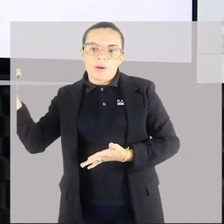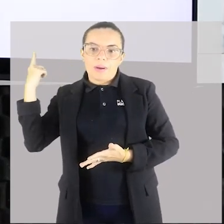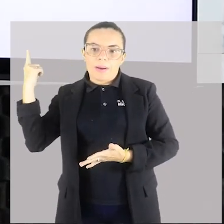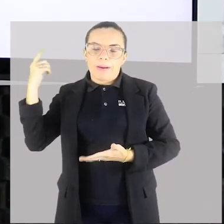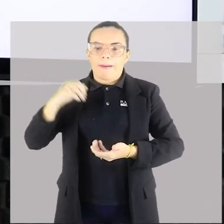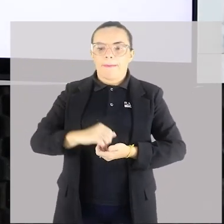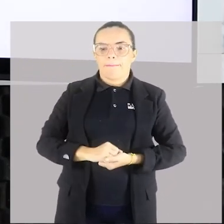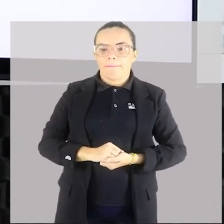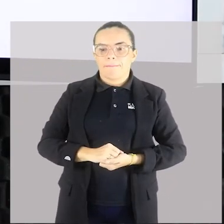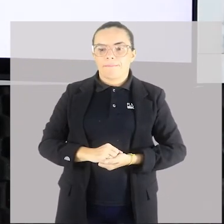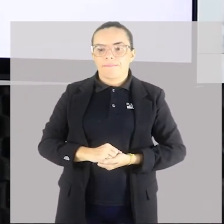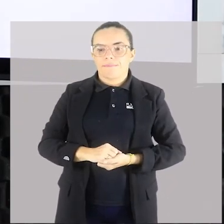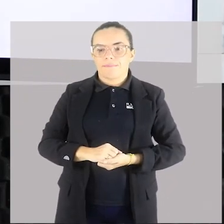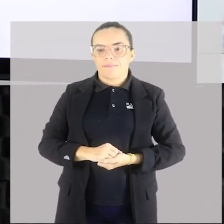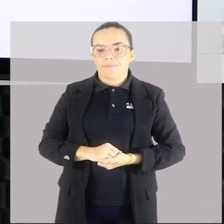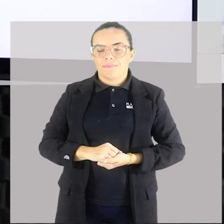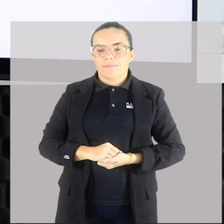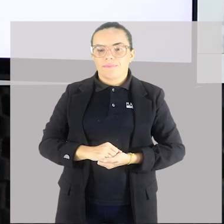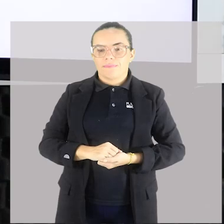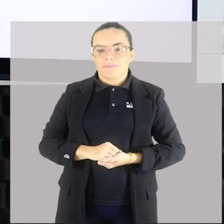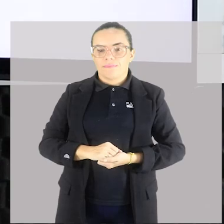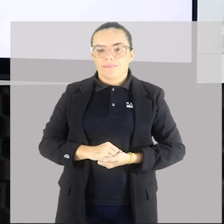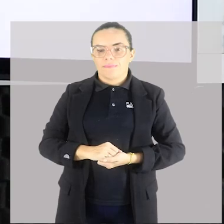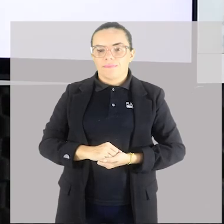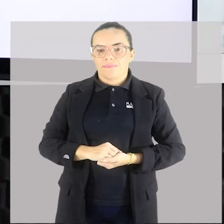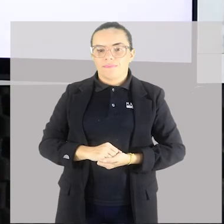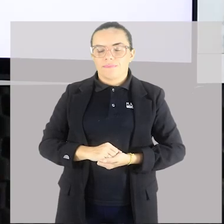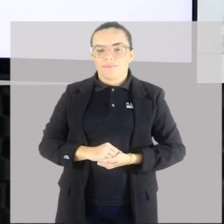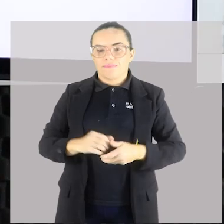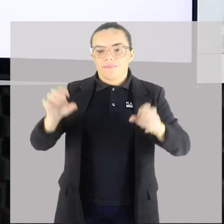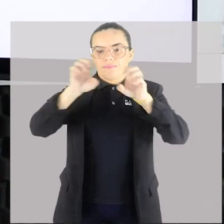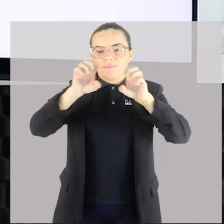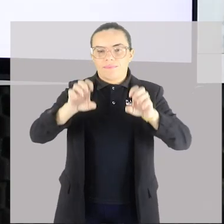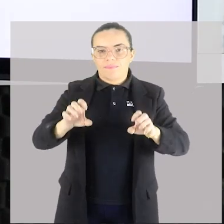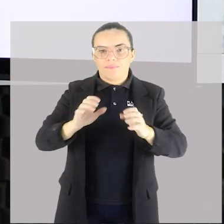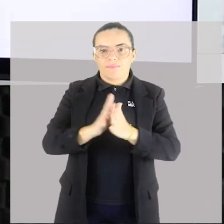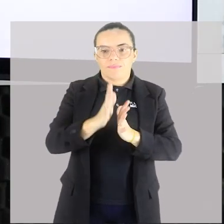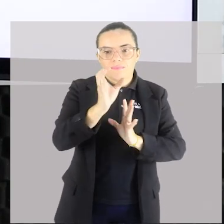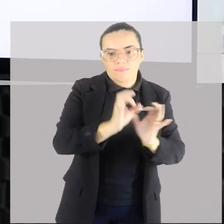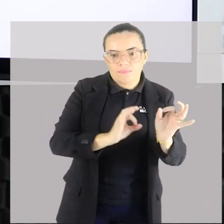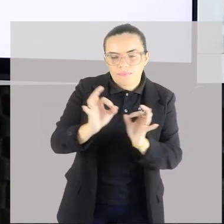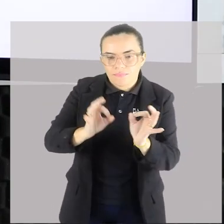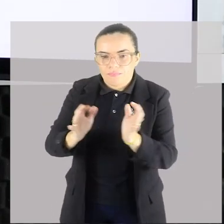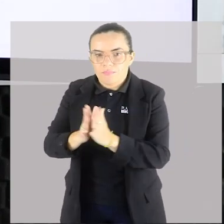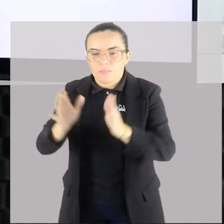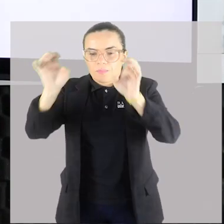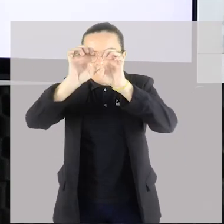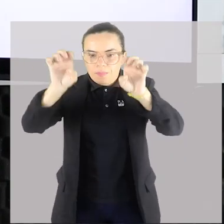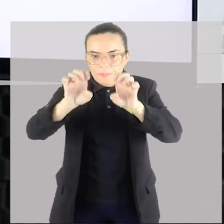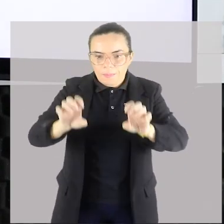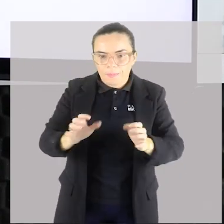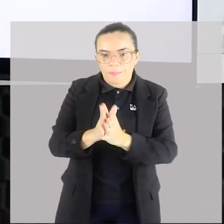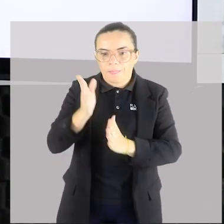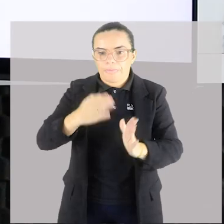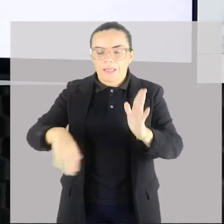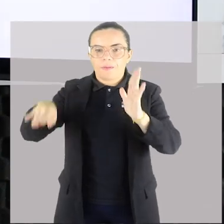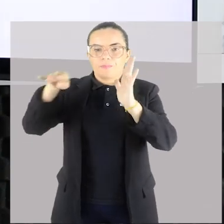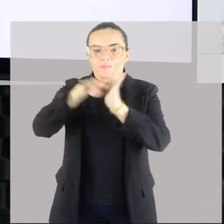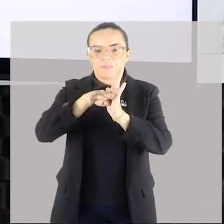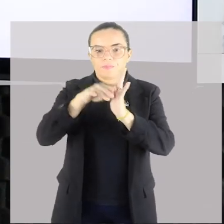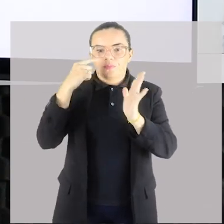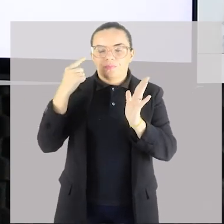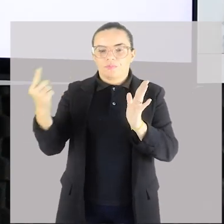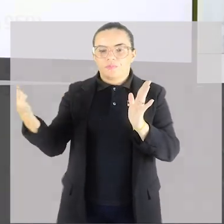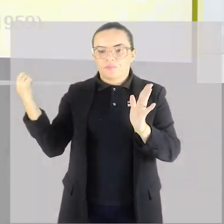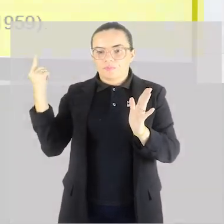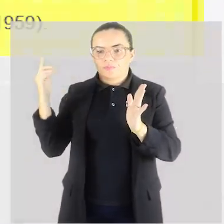da declaração do Capron. Aí ele vai definindo isso e montando as estruturas até chegar nisto aqui.